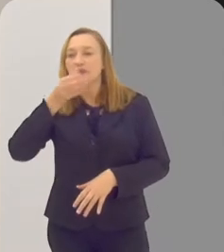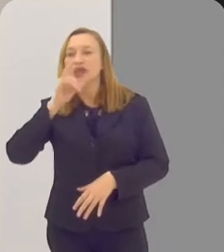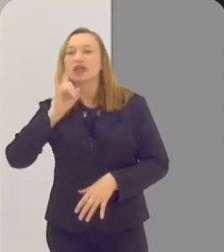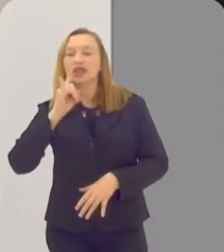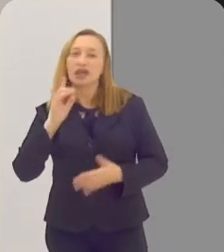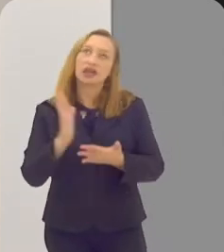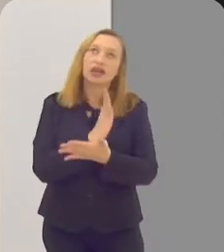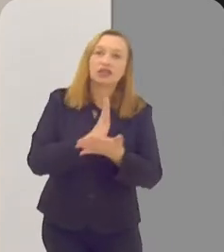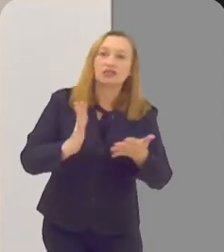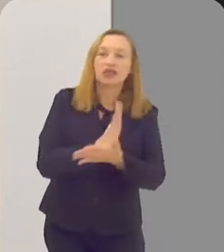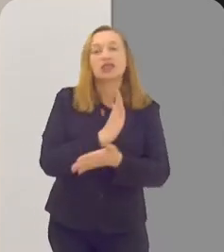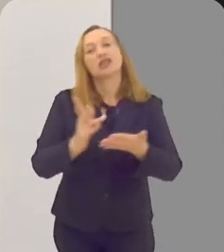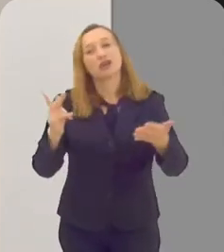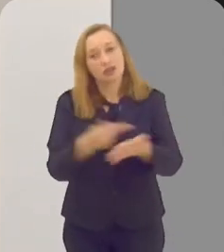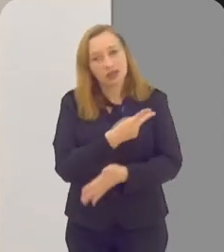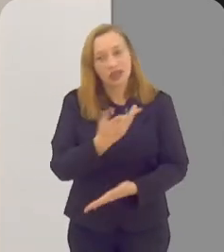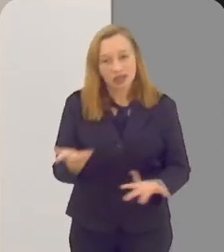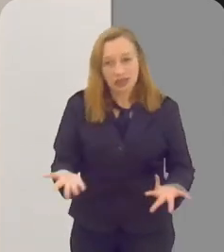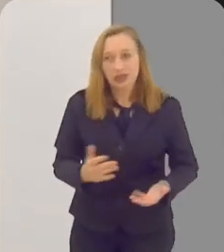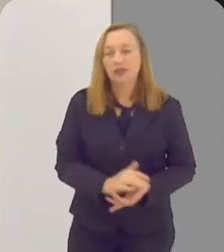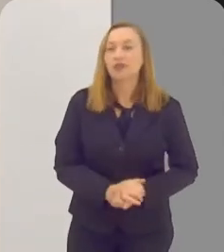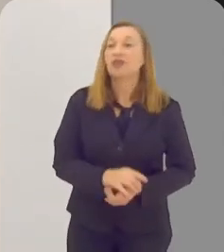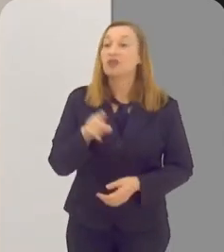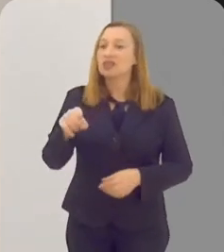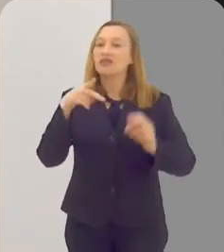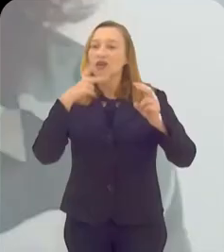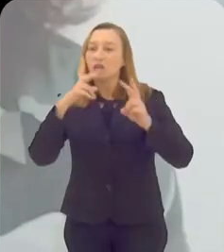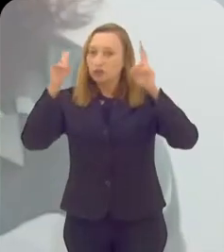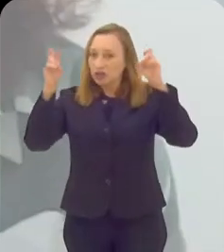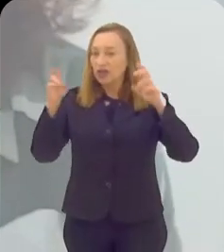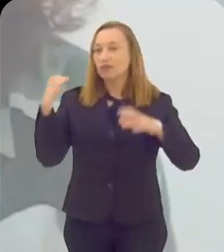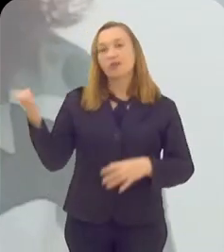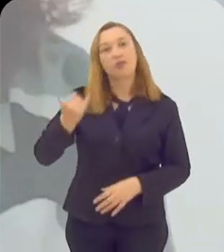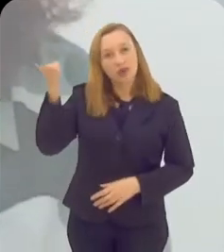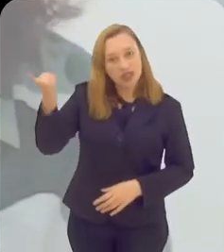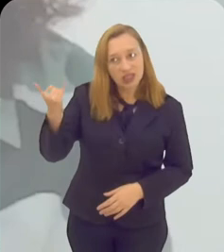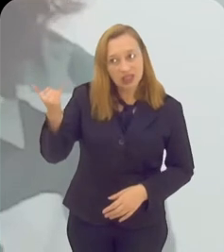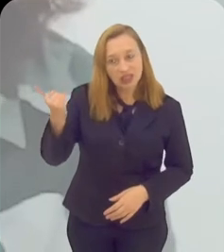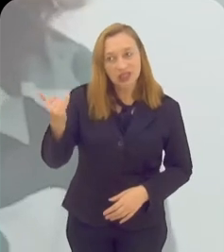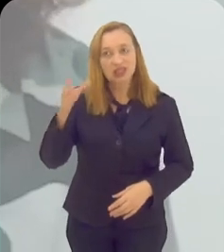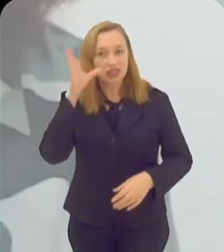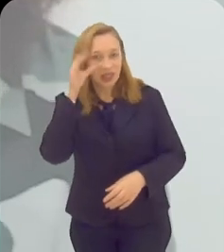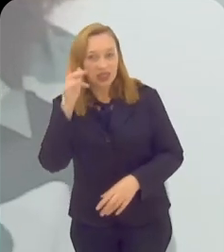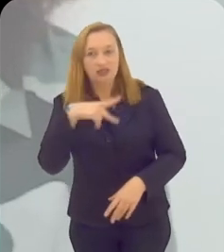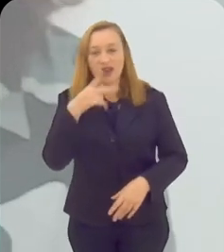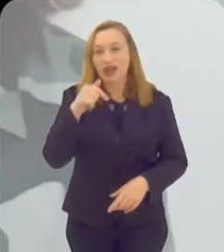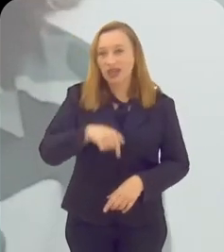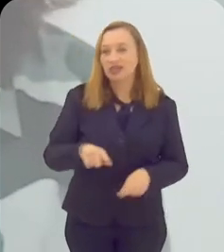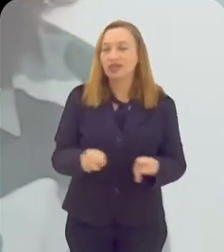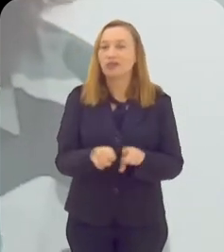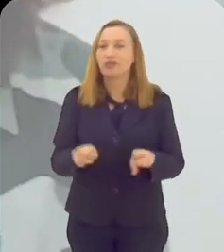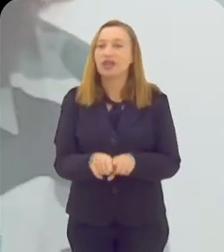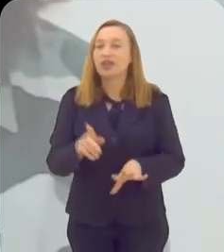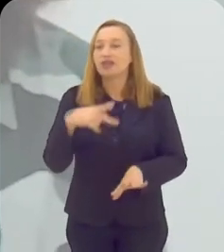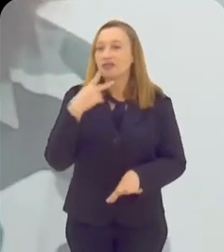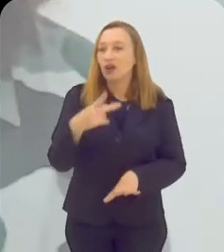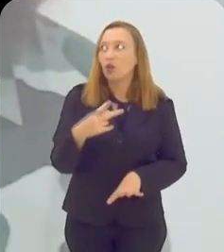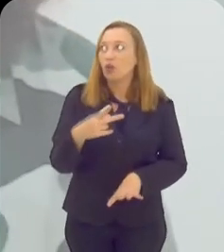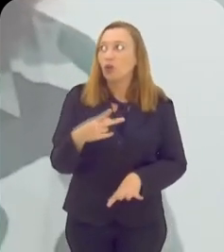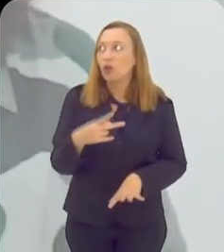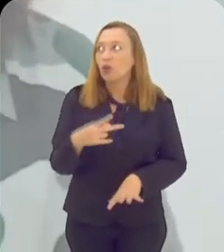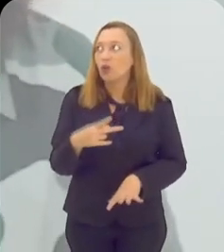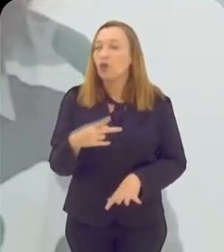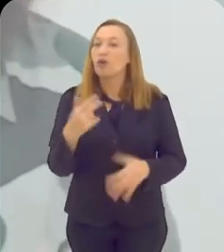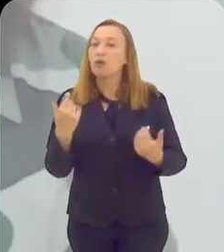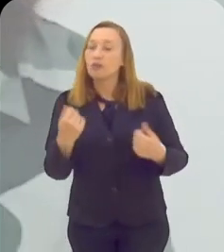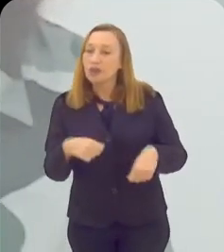como ainda acontece muitas vezes pós-turno. E aí você entrou num tema muito importante que eu acho interessante tratar aqui também, né? A